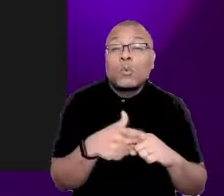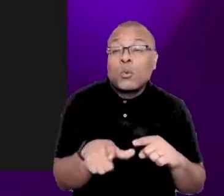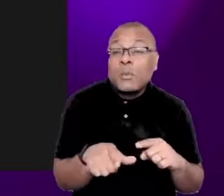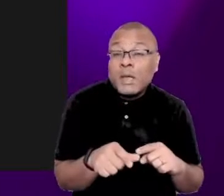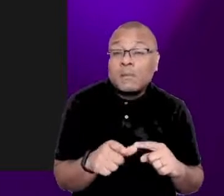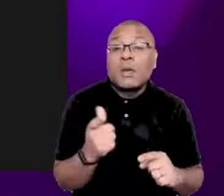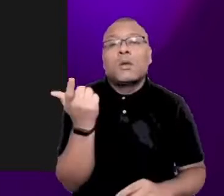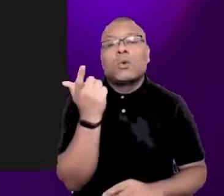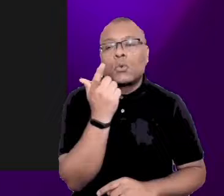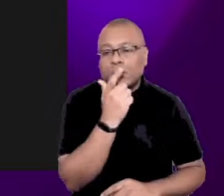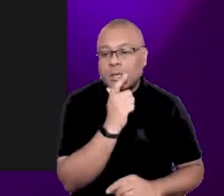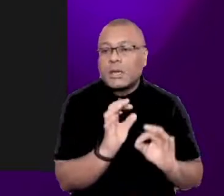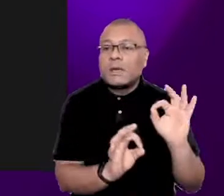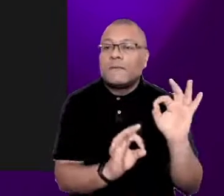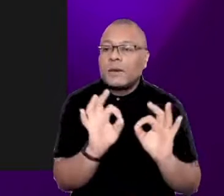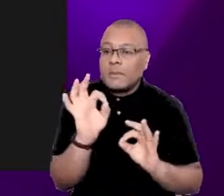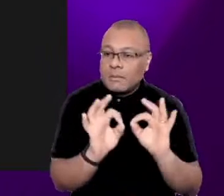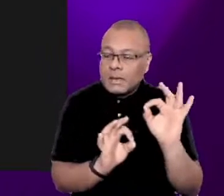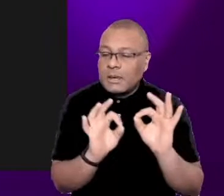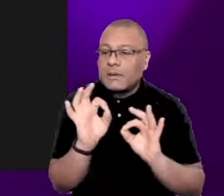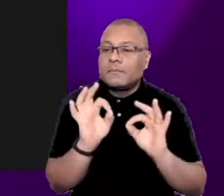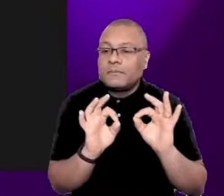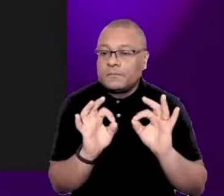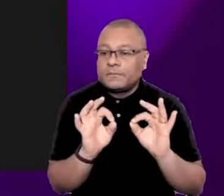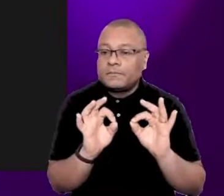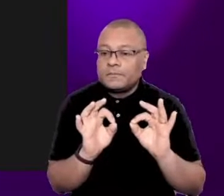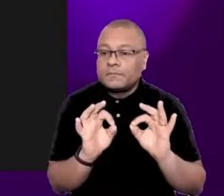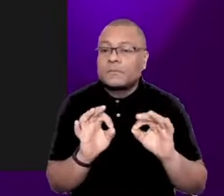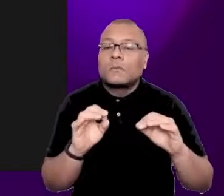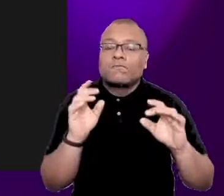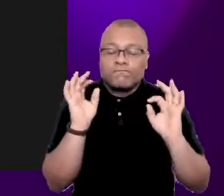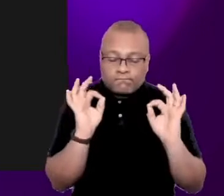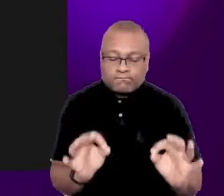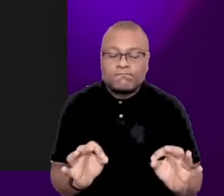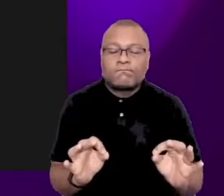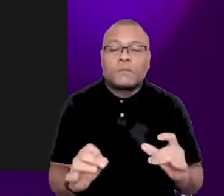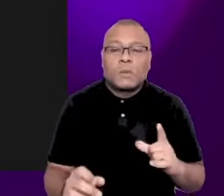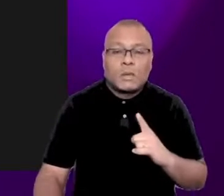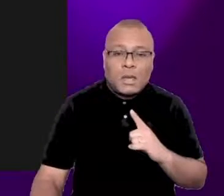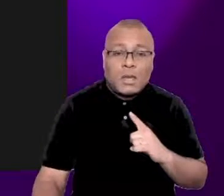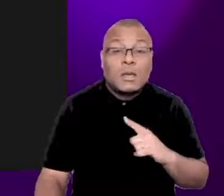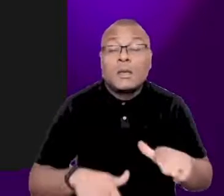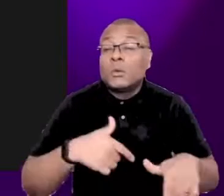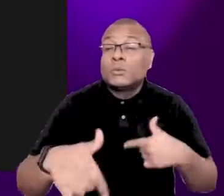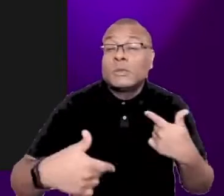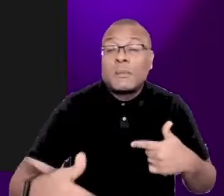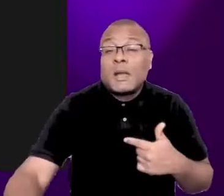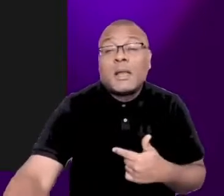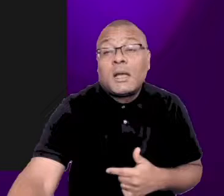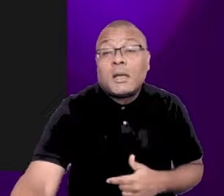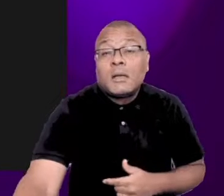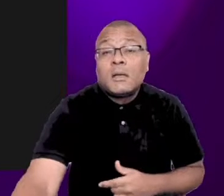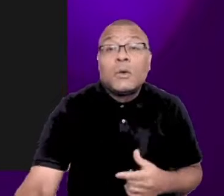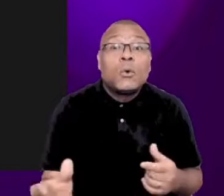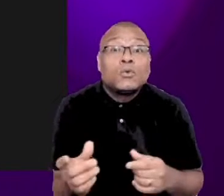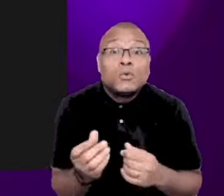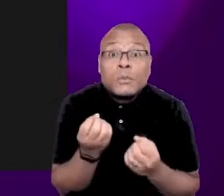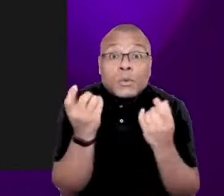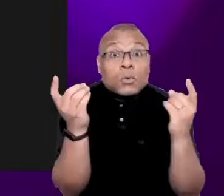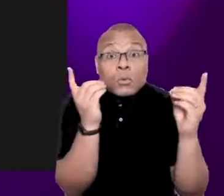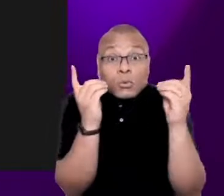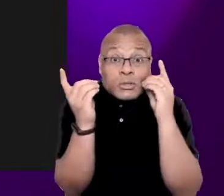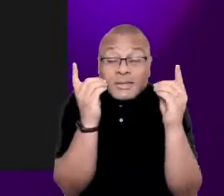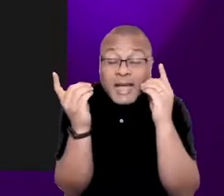gente vai desenhar soluções, e a gente vai ser, de fato, a gente vai atuar sobre os dados que a gente está coletando. Então, acho que